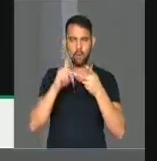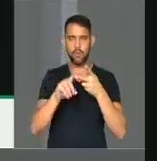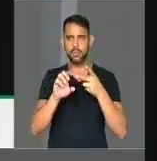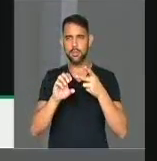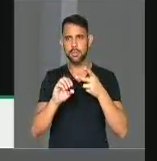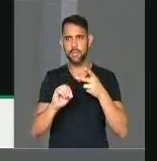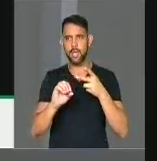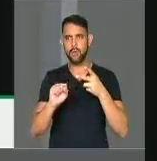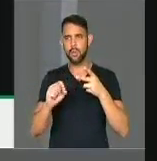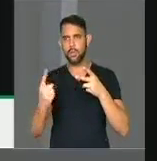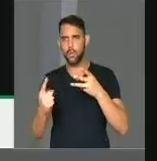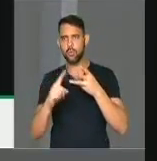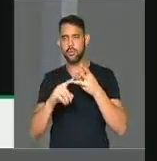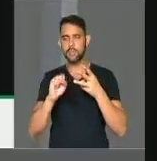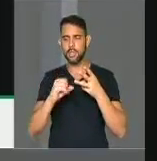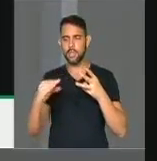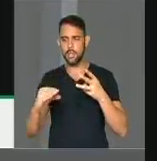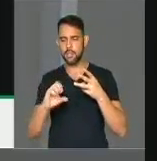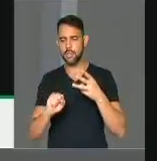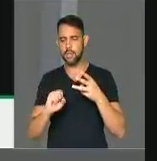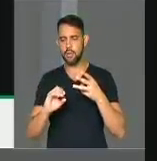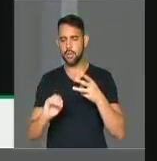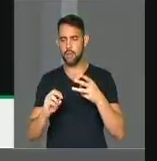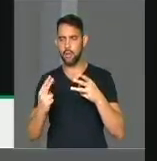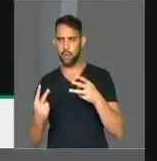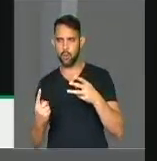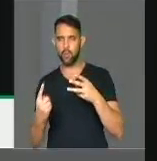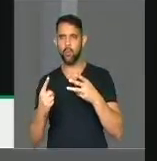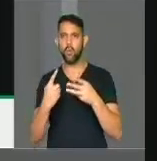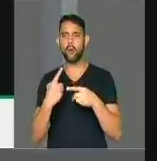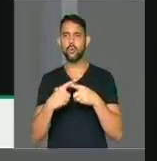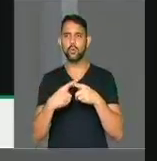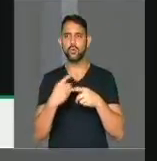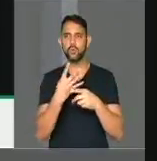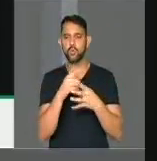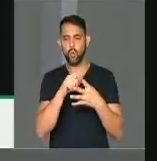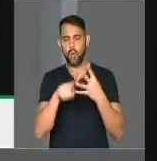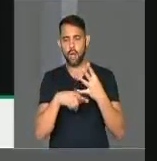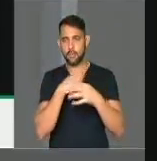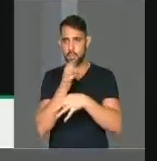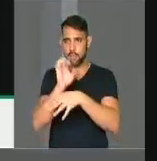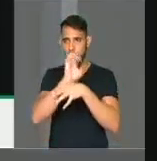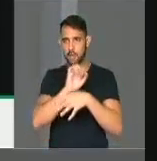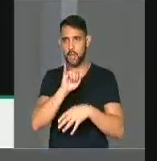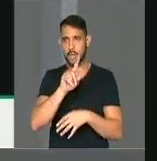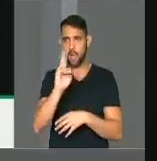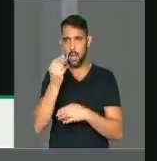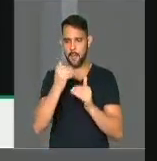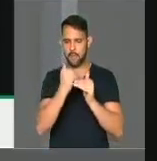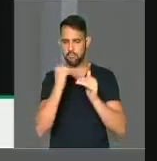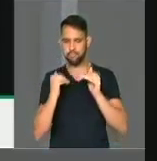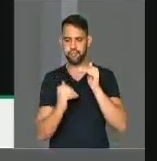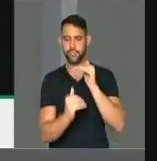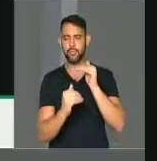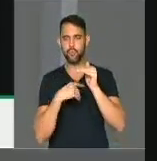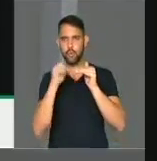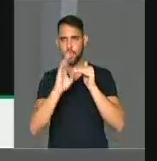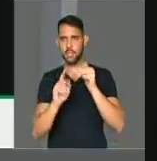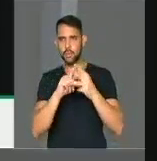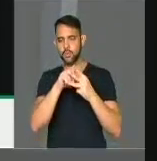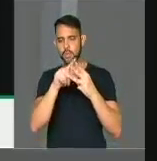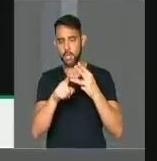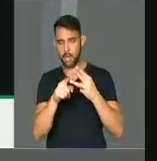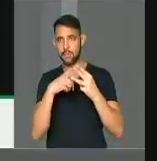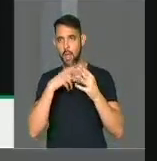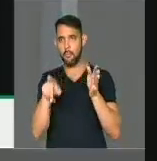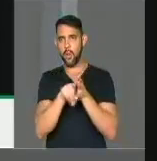São Paulo 0,81 e Santa Catarina 0,81. Dos 4 estados com IDH mais baixo, no nosso